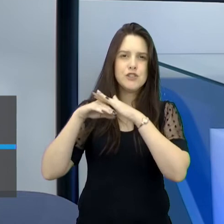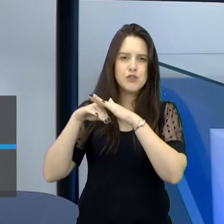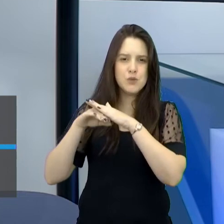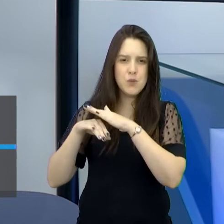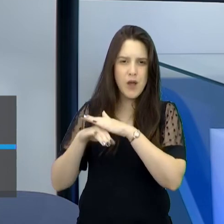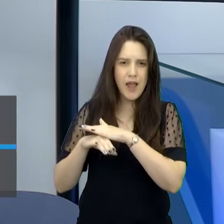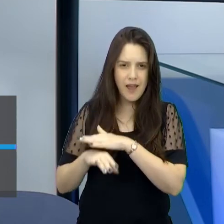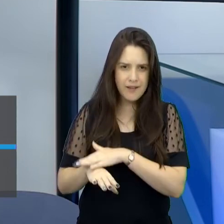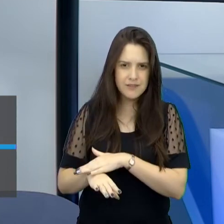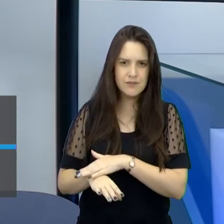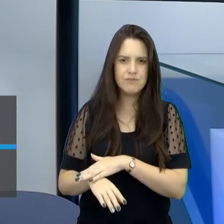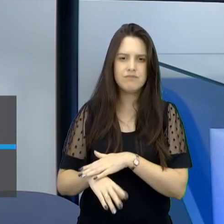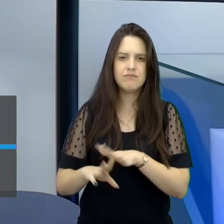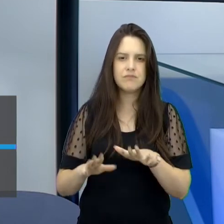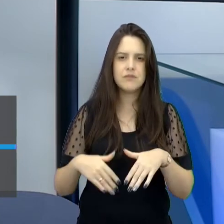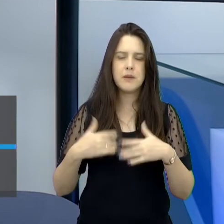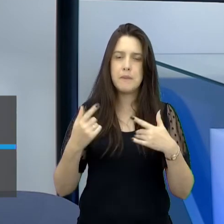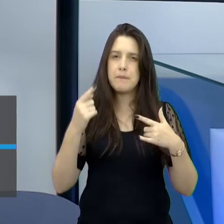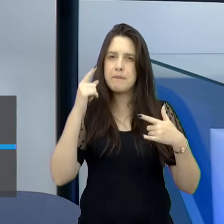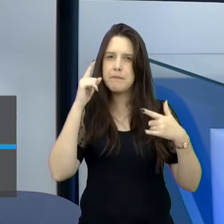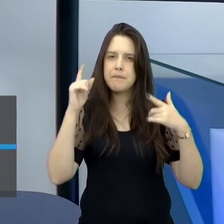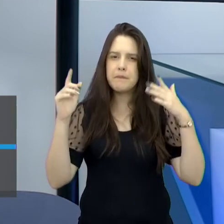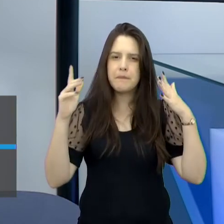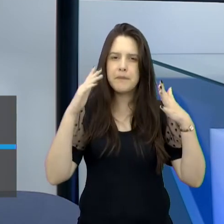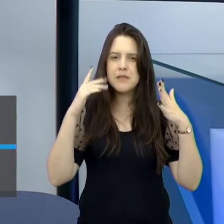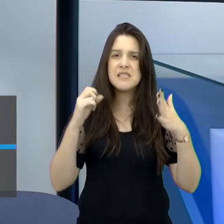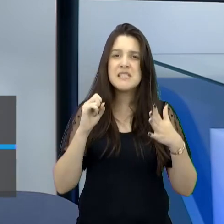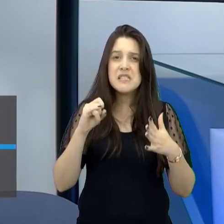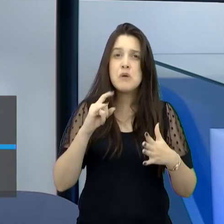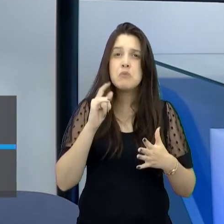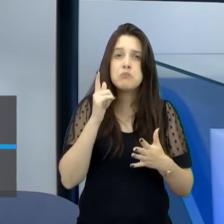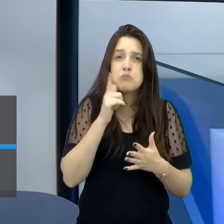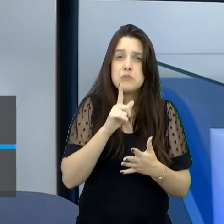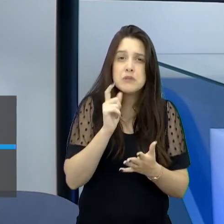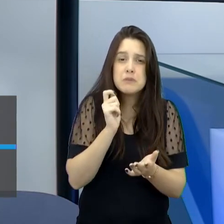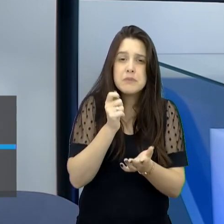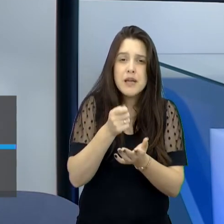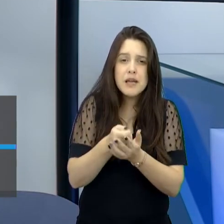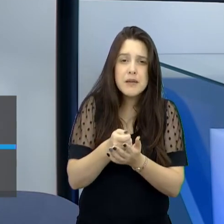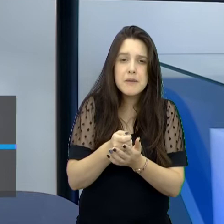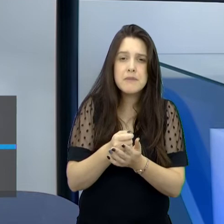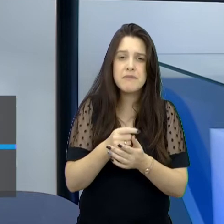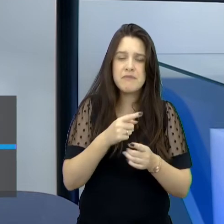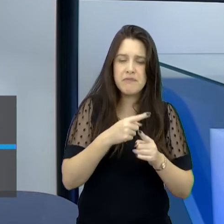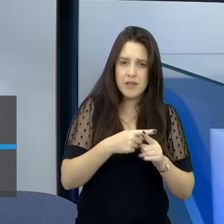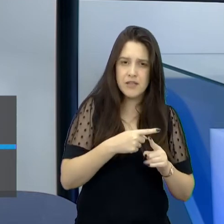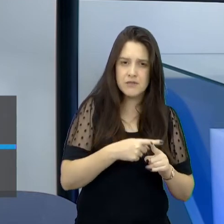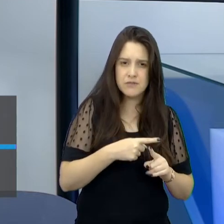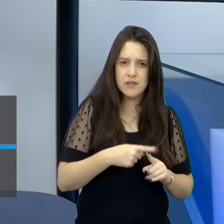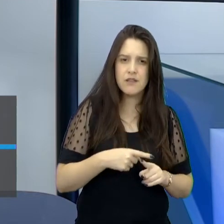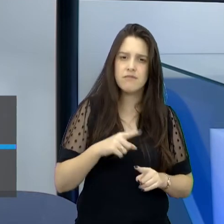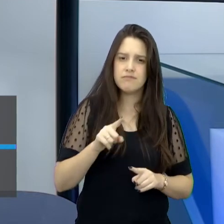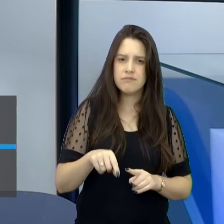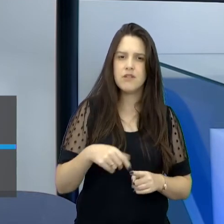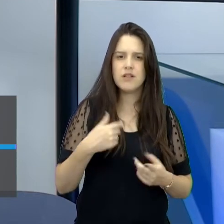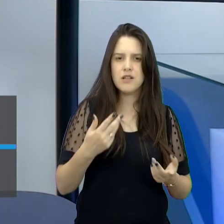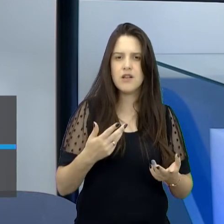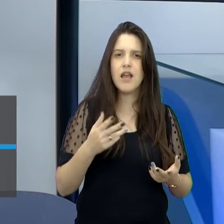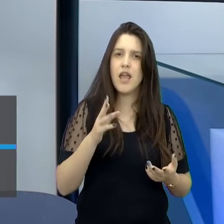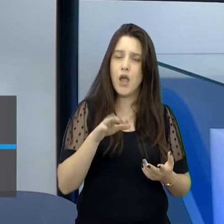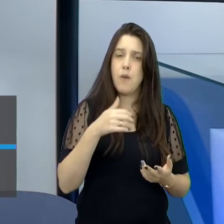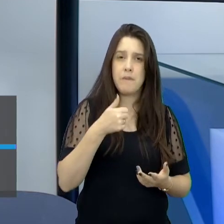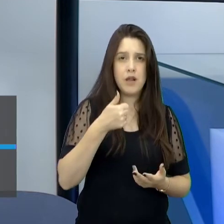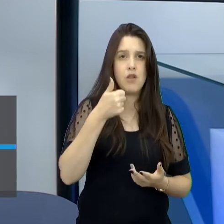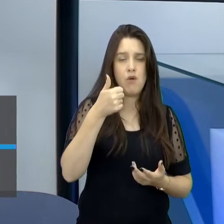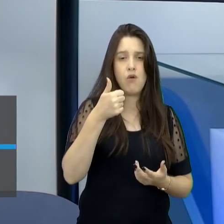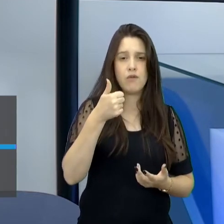coisas diárias. Então, pensando aí, se eu puder pagar em menos vezes, é óbvio que é o melhor,